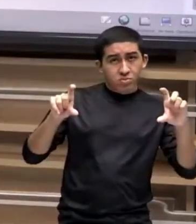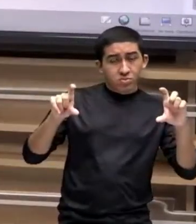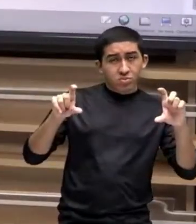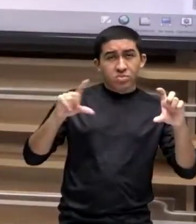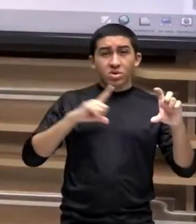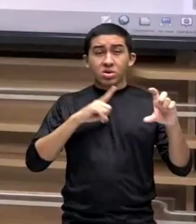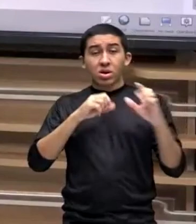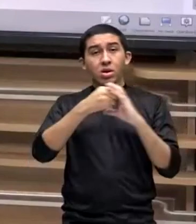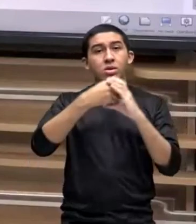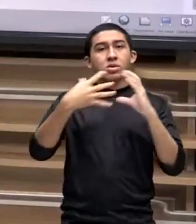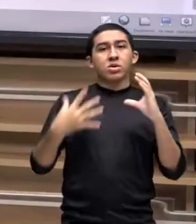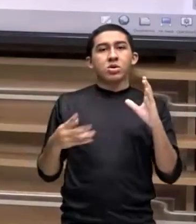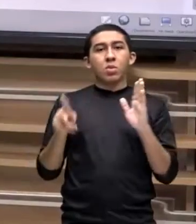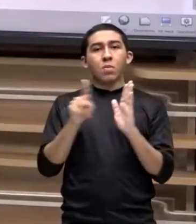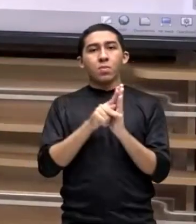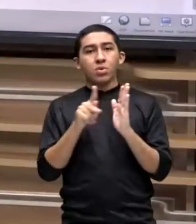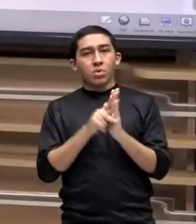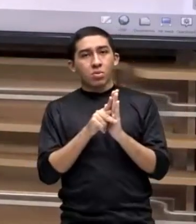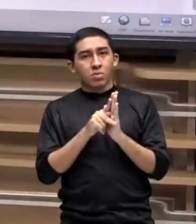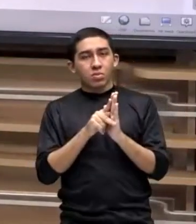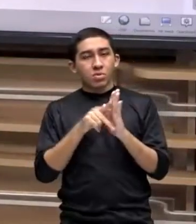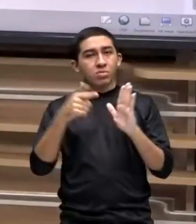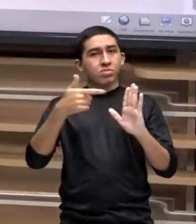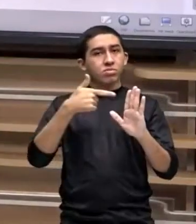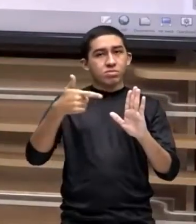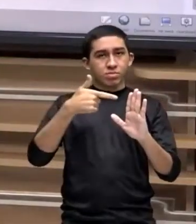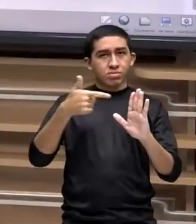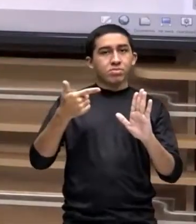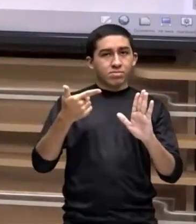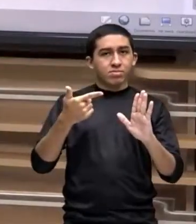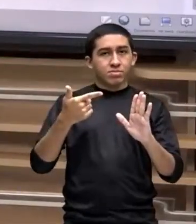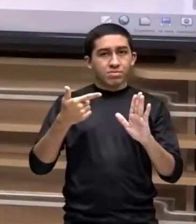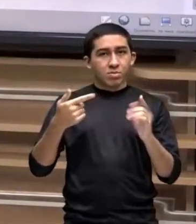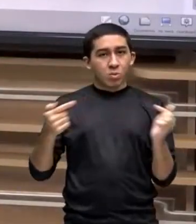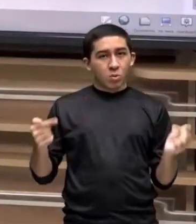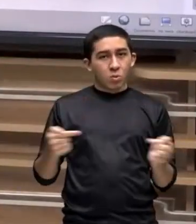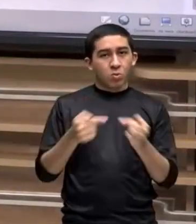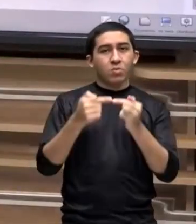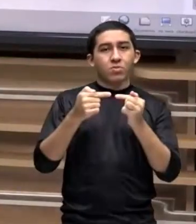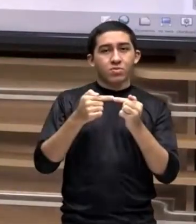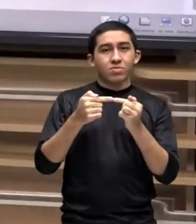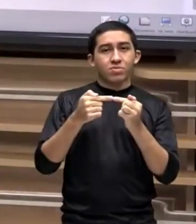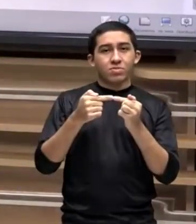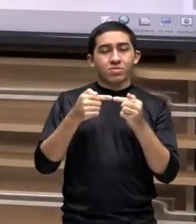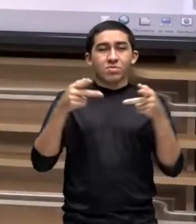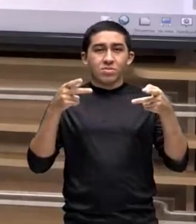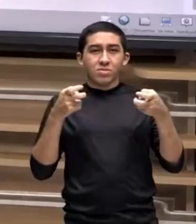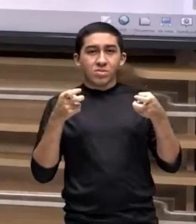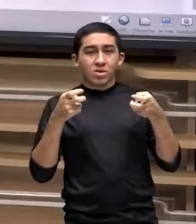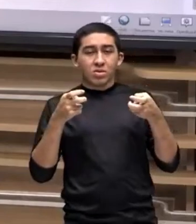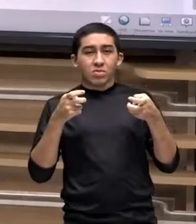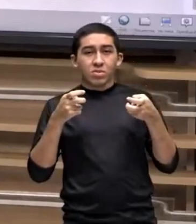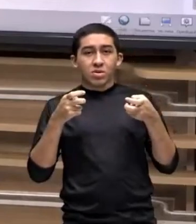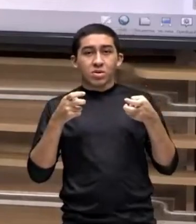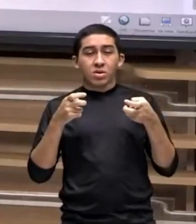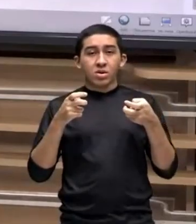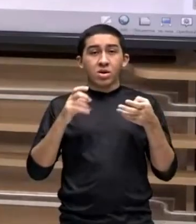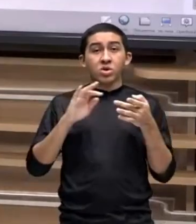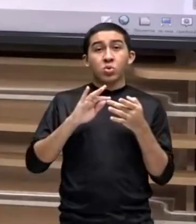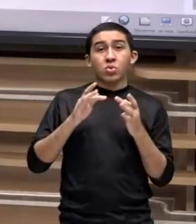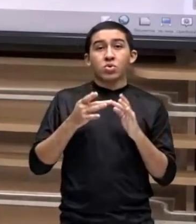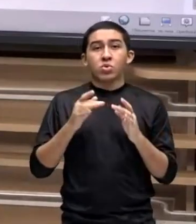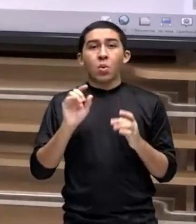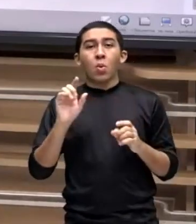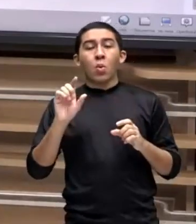que compõem esse texto que é de fato uma ironia. E aí a gente nota, num contexto maior, o porquê que ele foi produzido